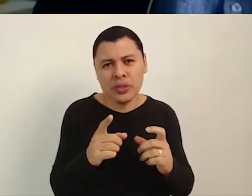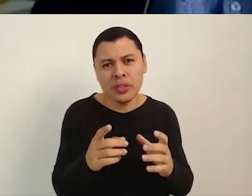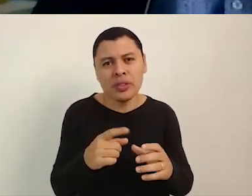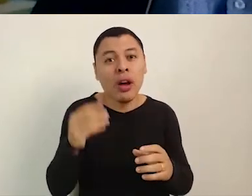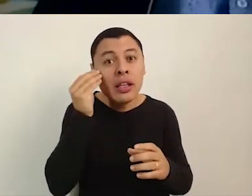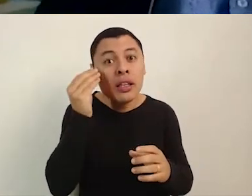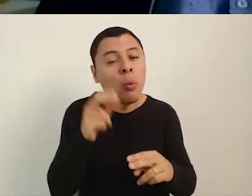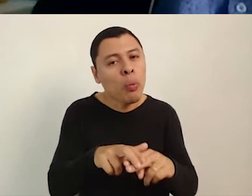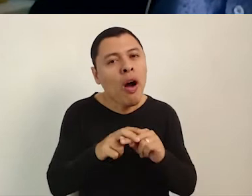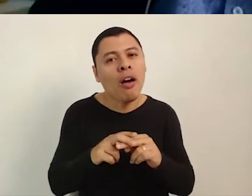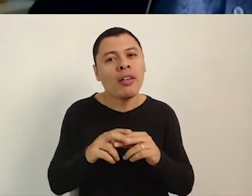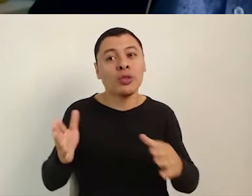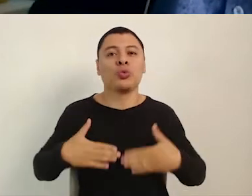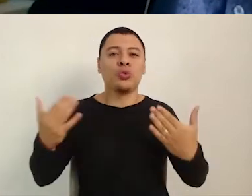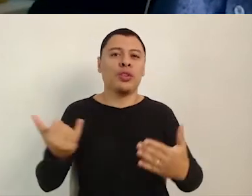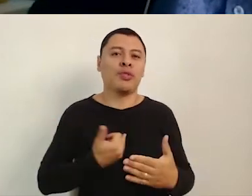gente?